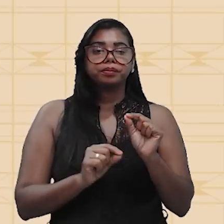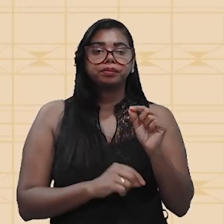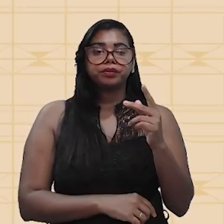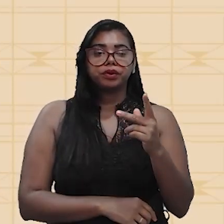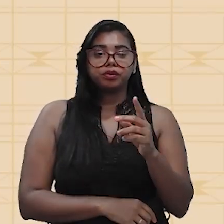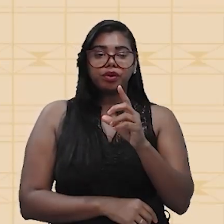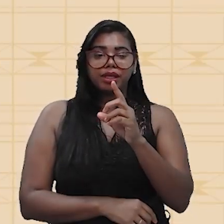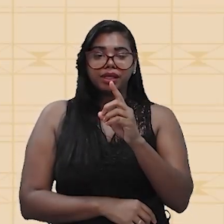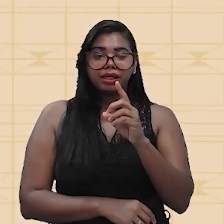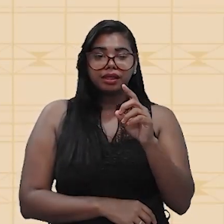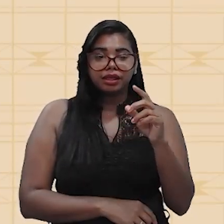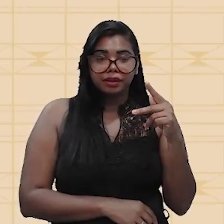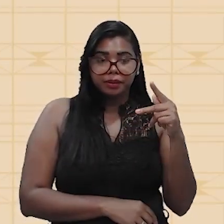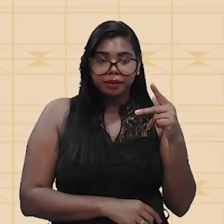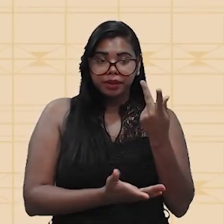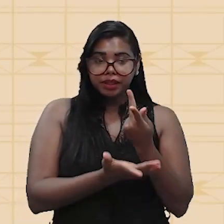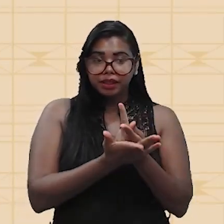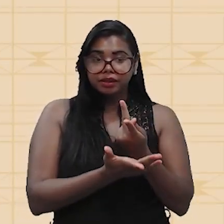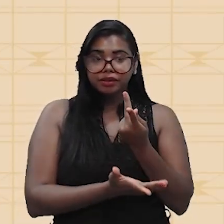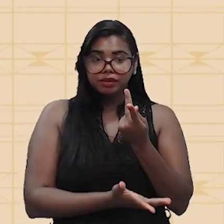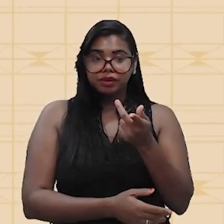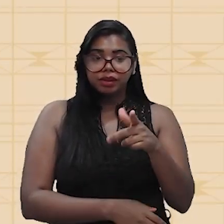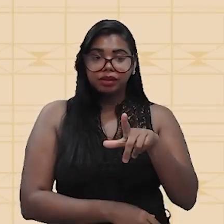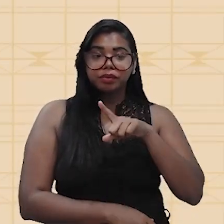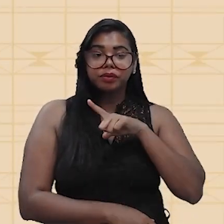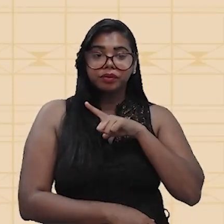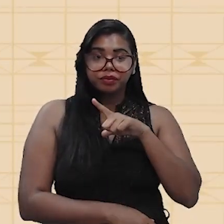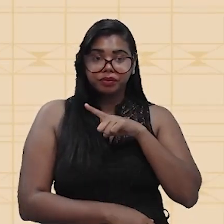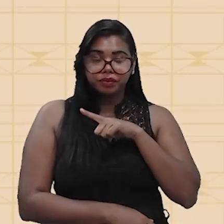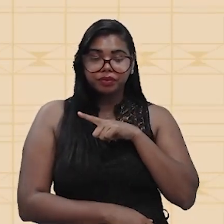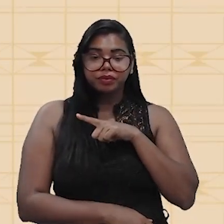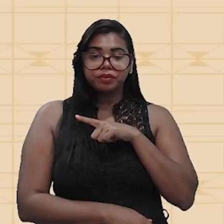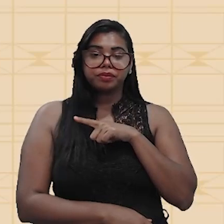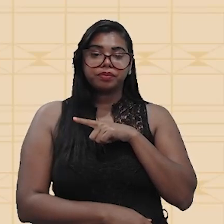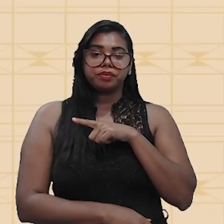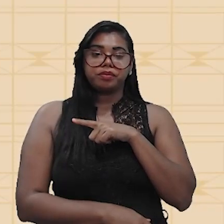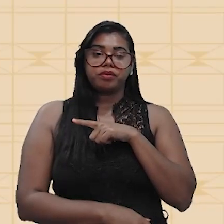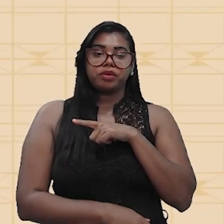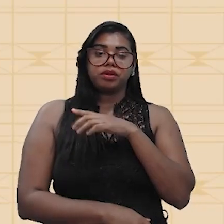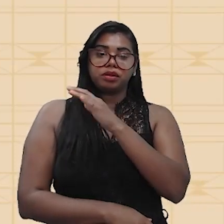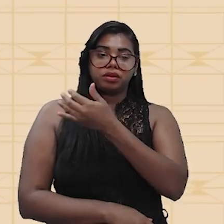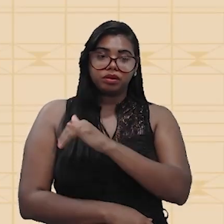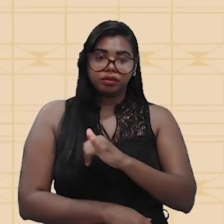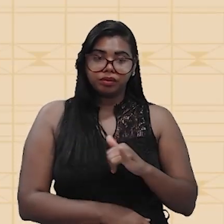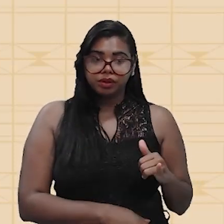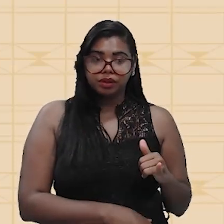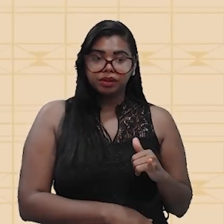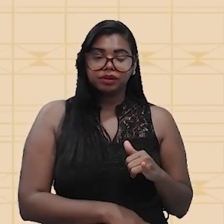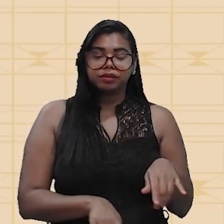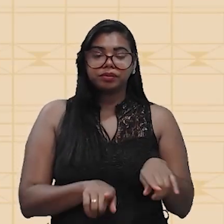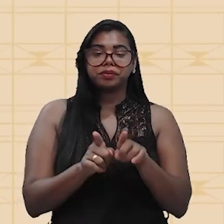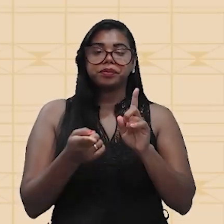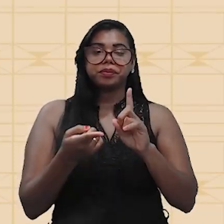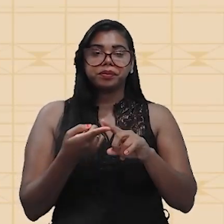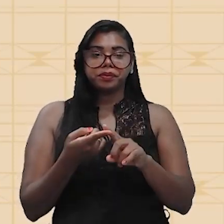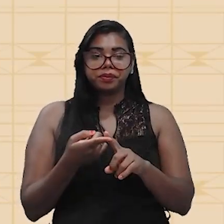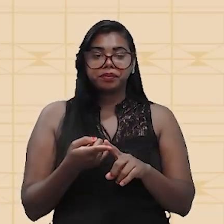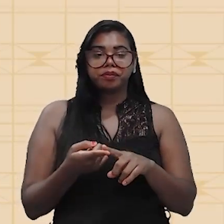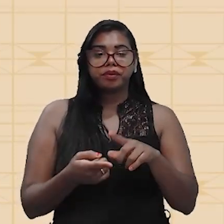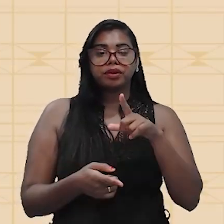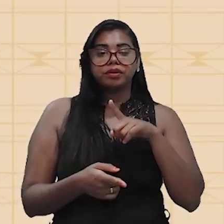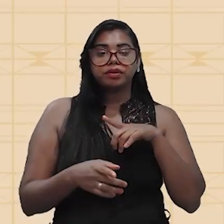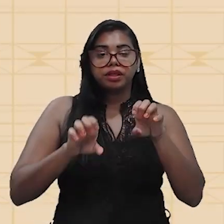o resultado que você tem pela passagem da corrente elétrica por ele. Que nesse caso, você tem a equação da